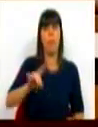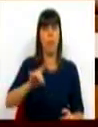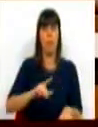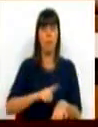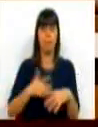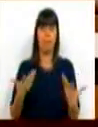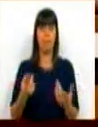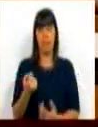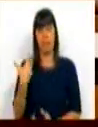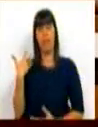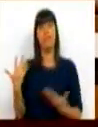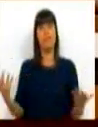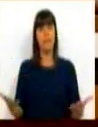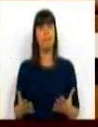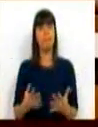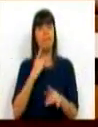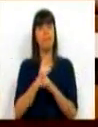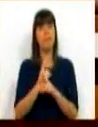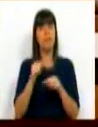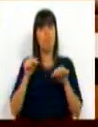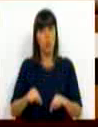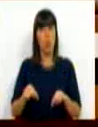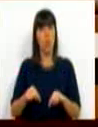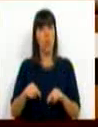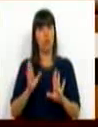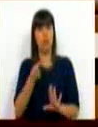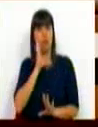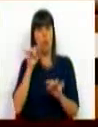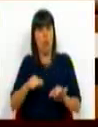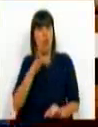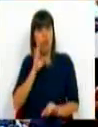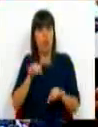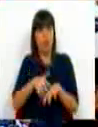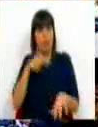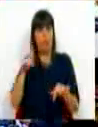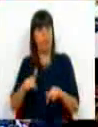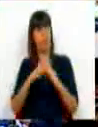nos tempos mais recentes e mesmo até já hoje nesta instituição parlamentar.